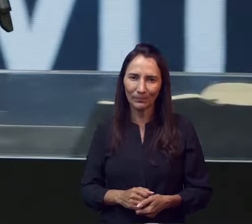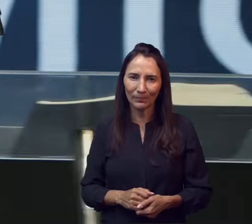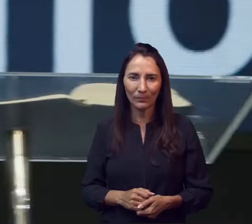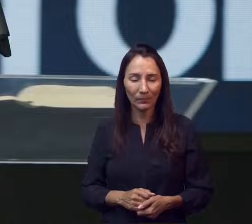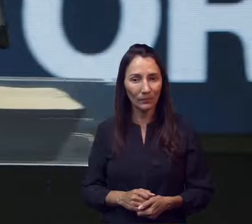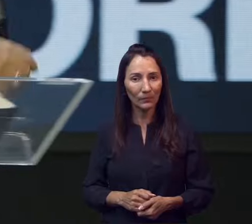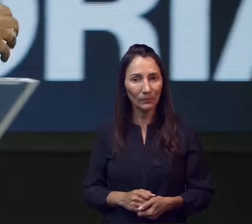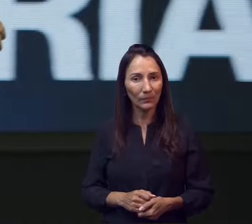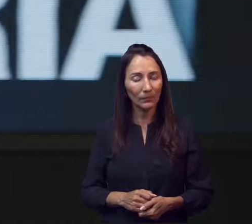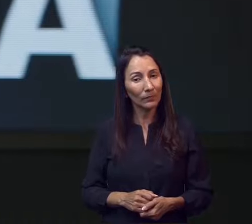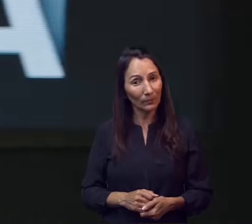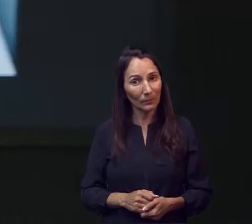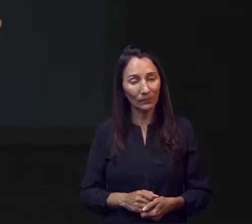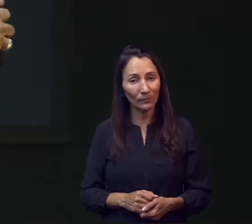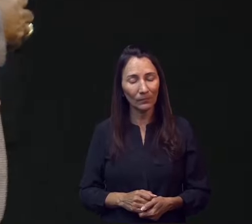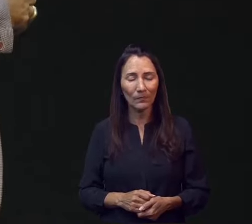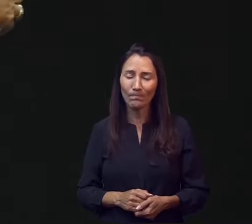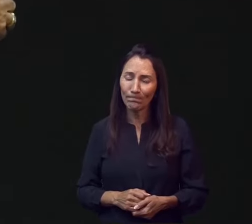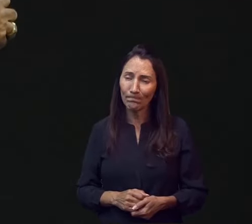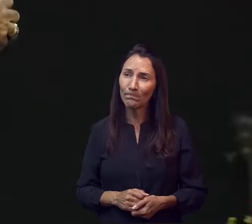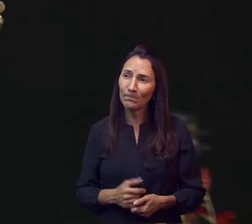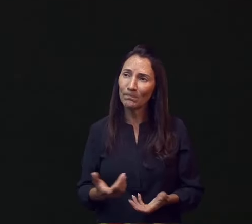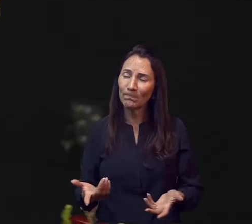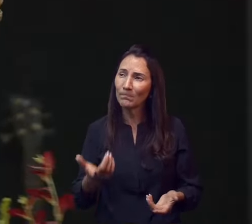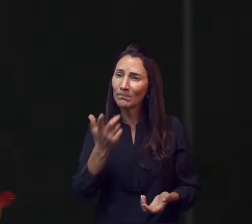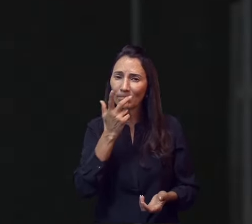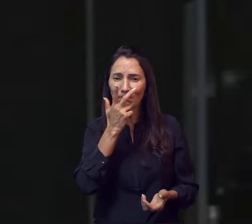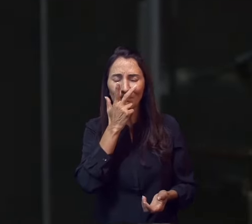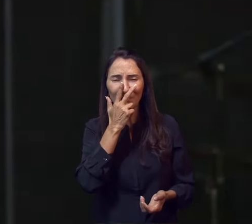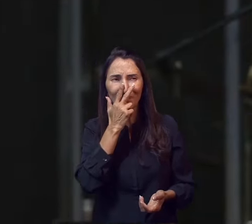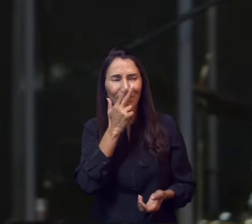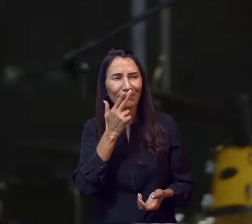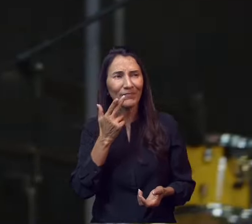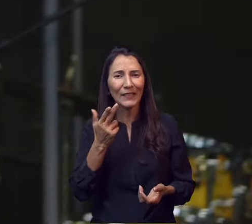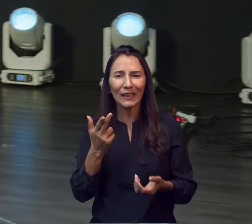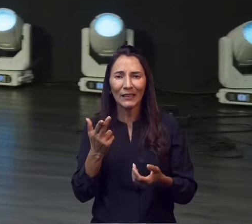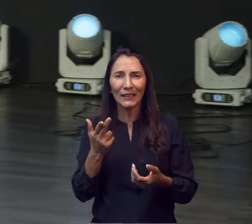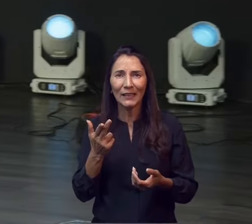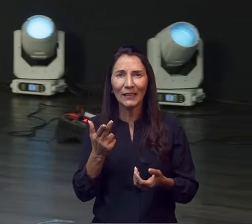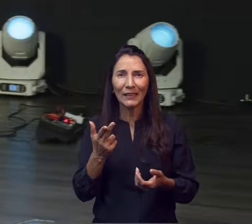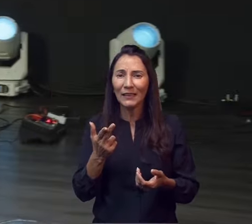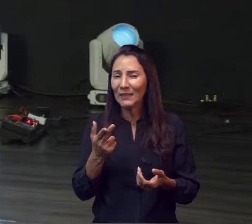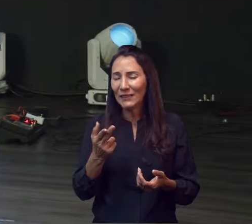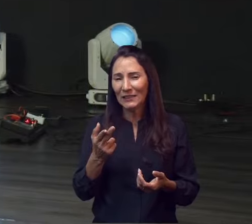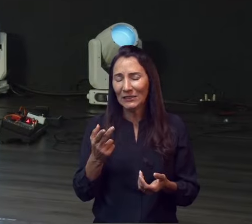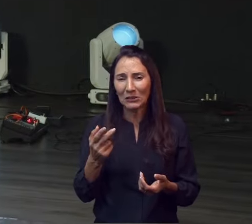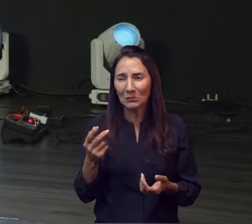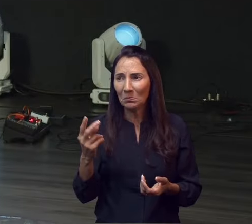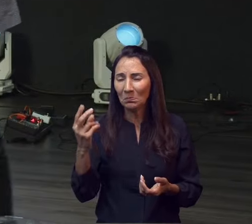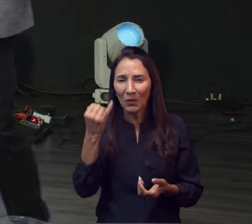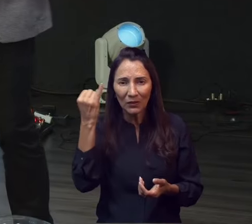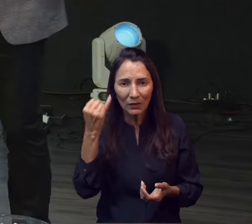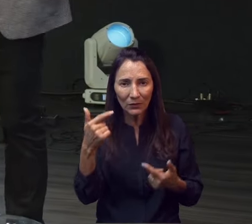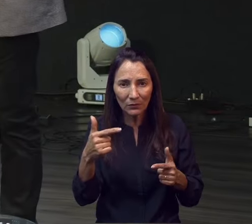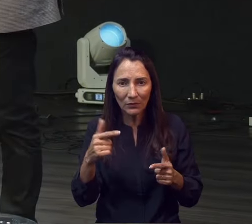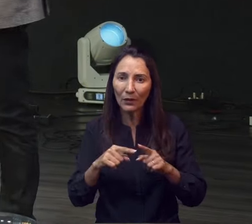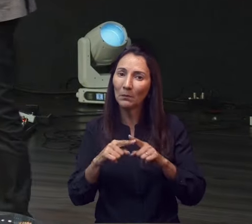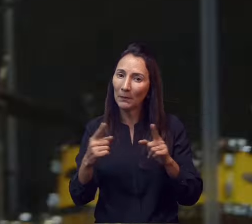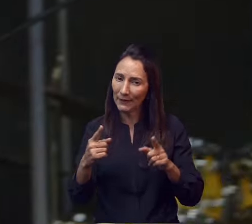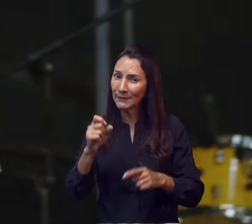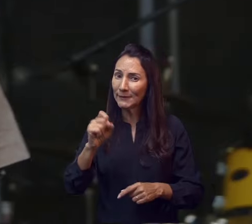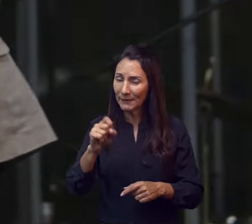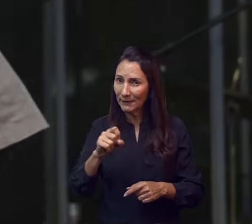agora tem uma outra pergunta para responder parece que é não tem importância mas é importante pode ter algum amigo aqui